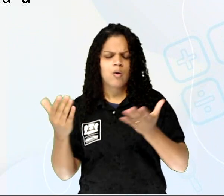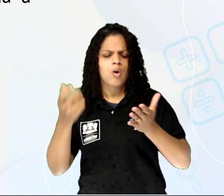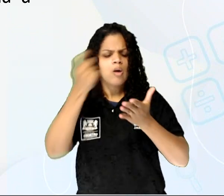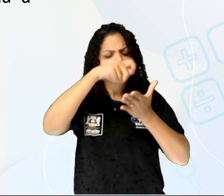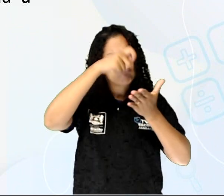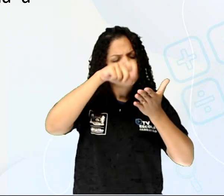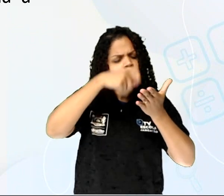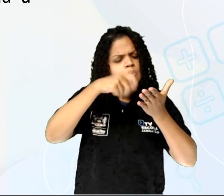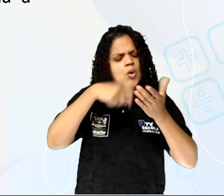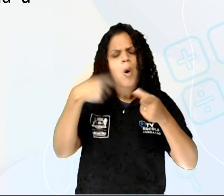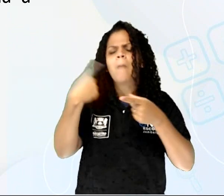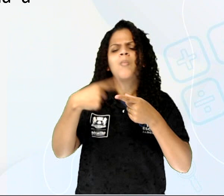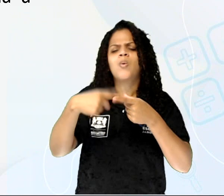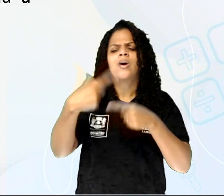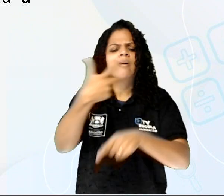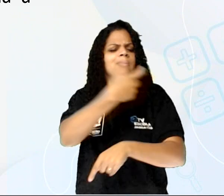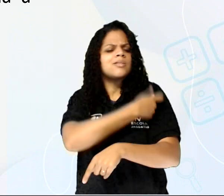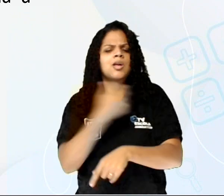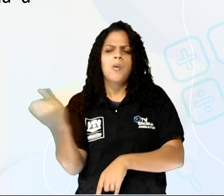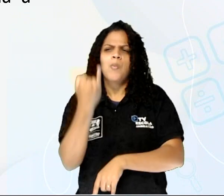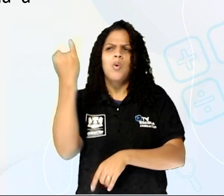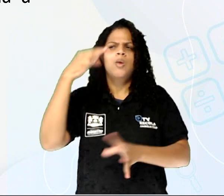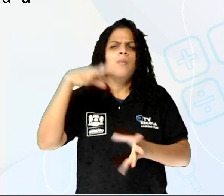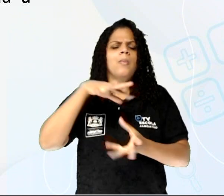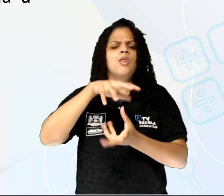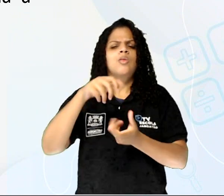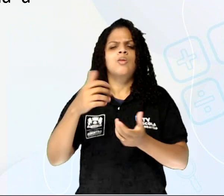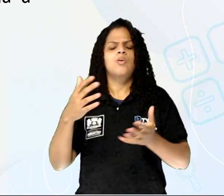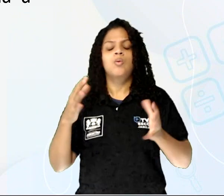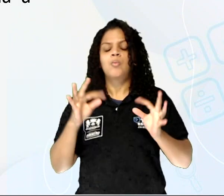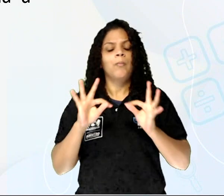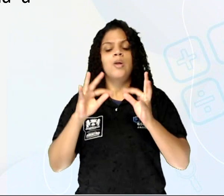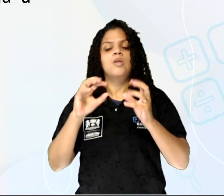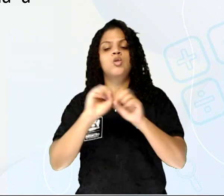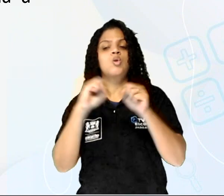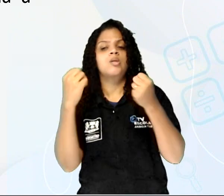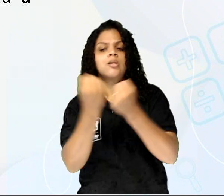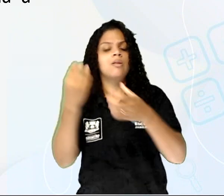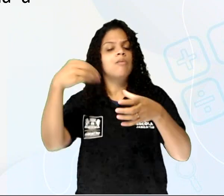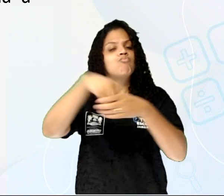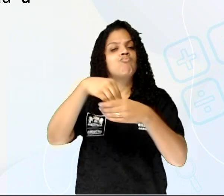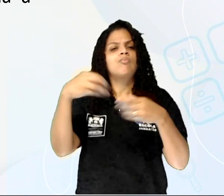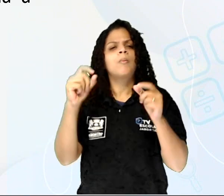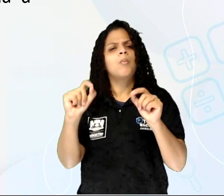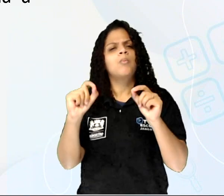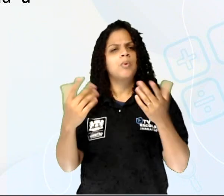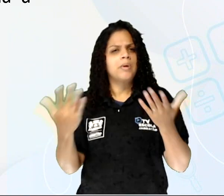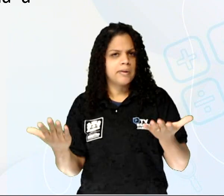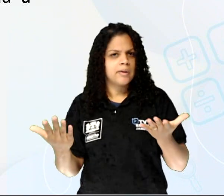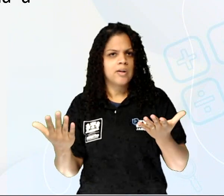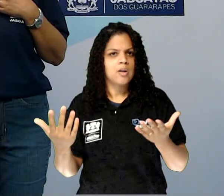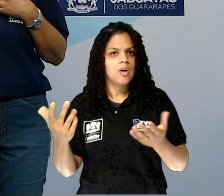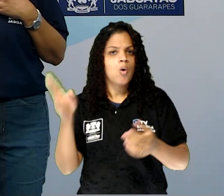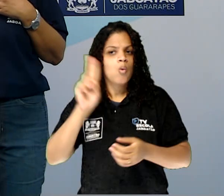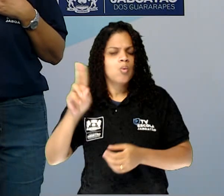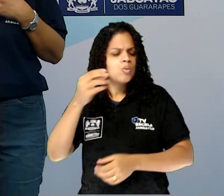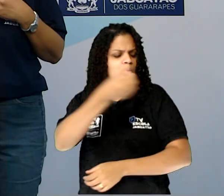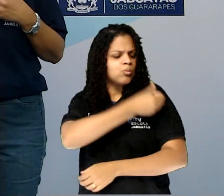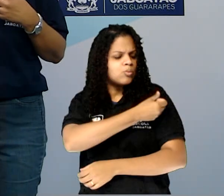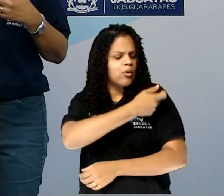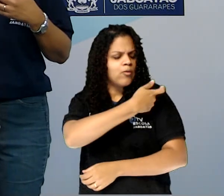que a vacinação é importante para toda a sociedade? A vacina, o uso da vacina não é só